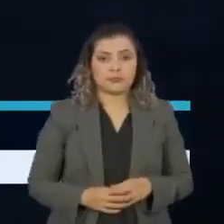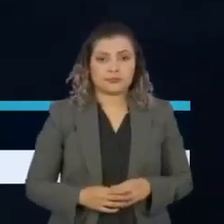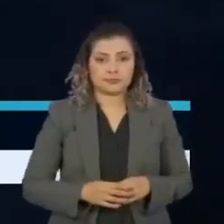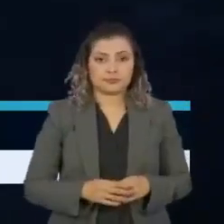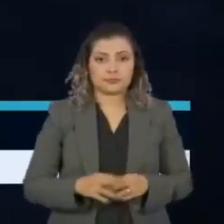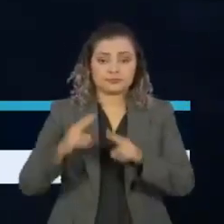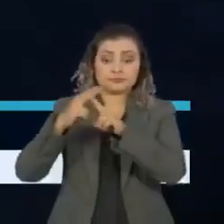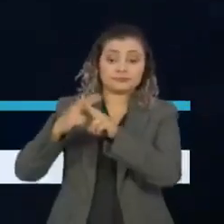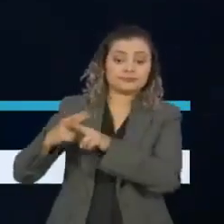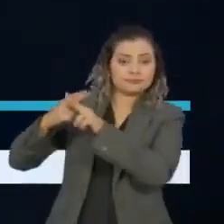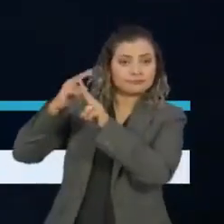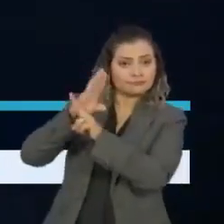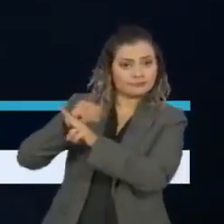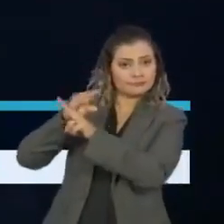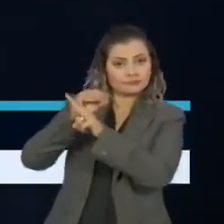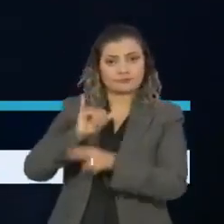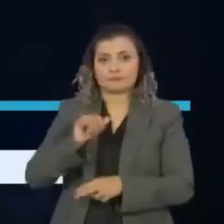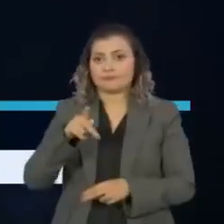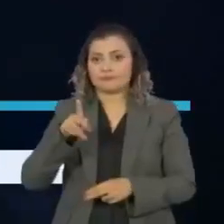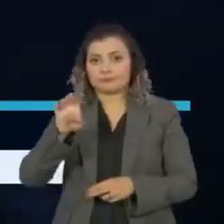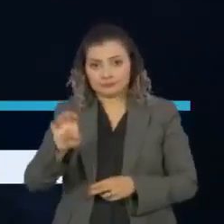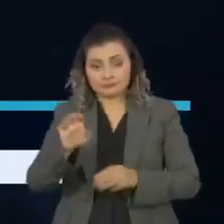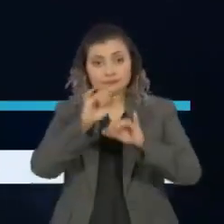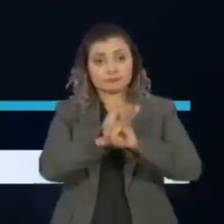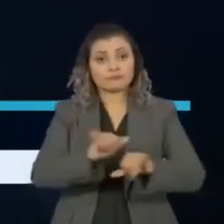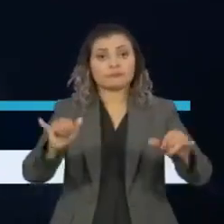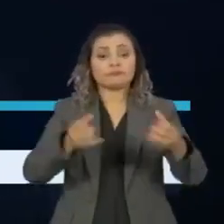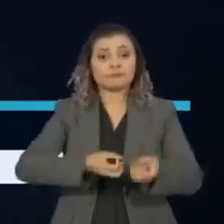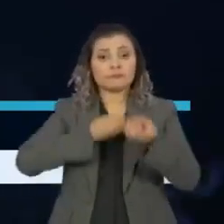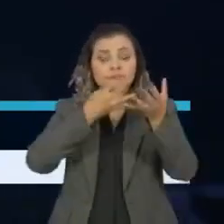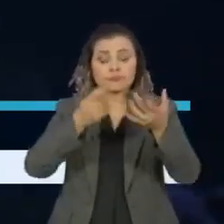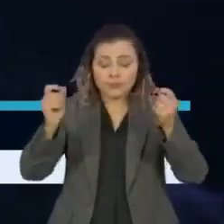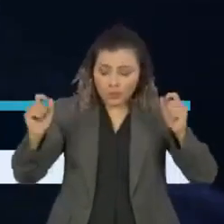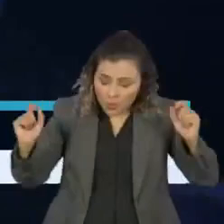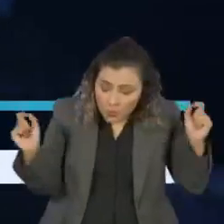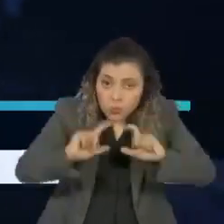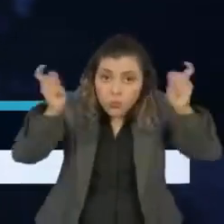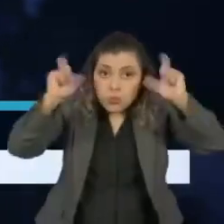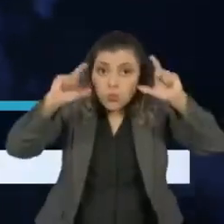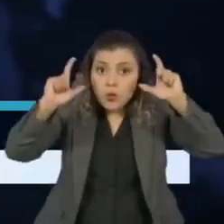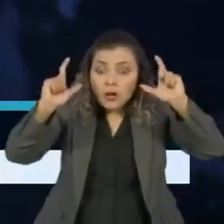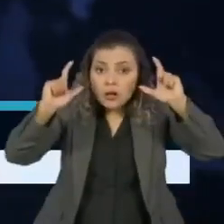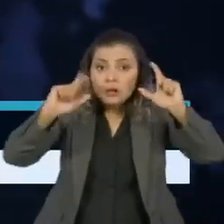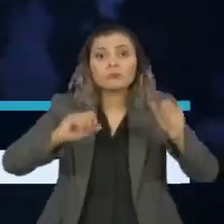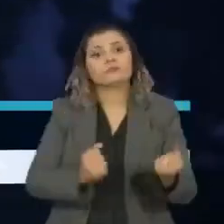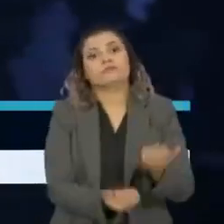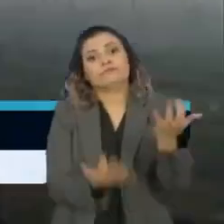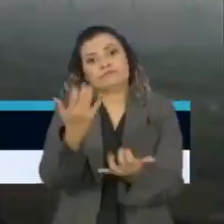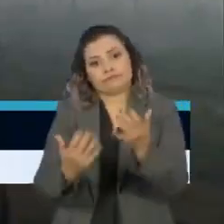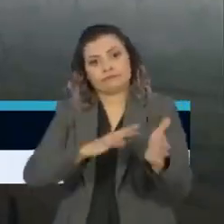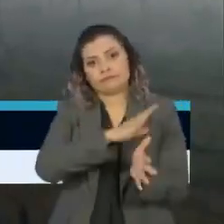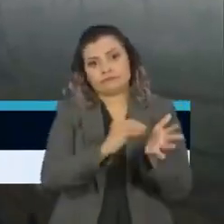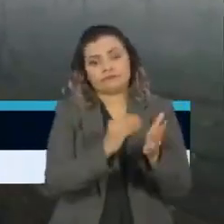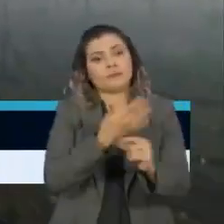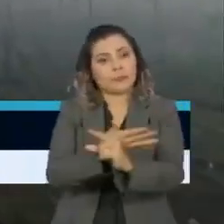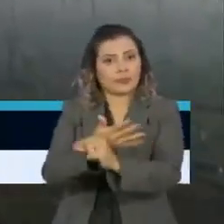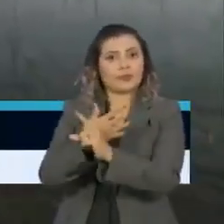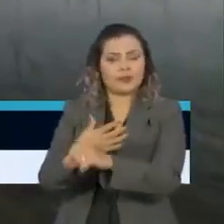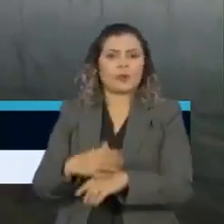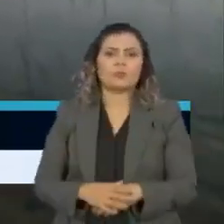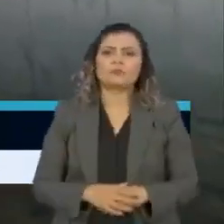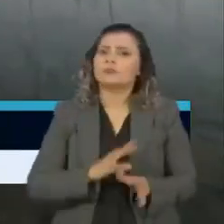O INPE, Instituto Nacional de Pesquisas Espaciais, divulgou dados alarmantes sobre as queimadas na Amazônia e no Pantanal.